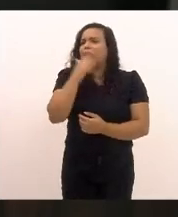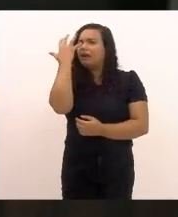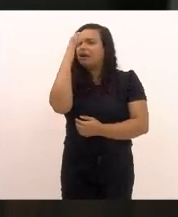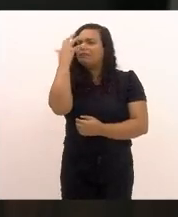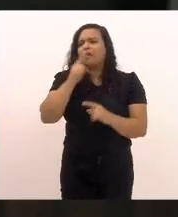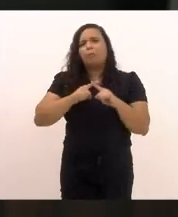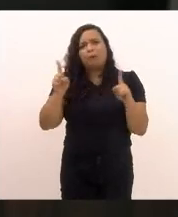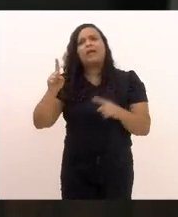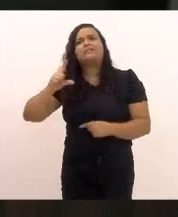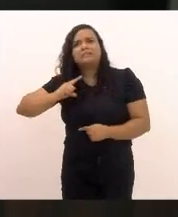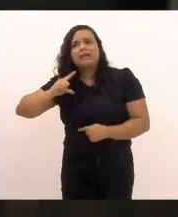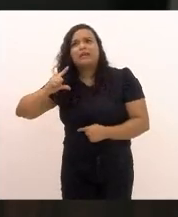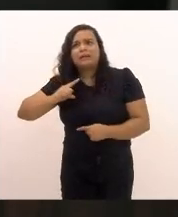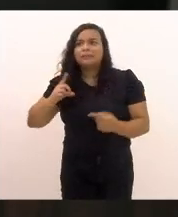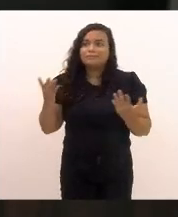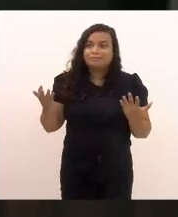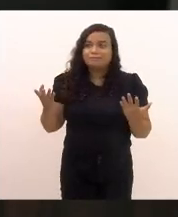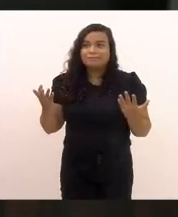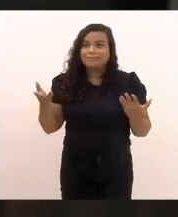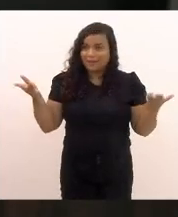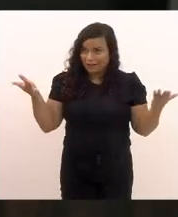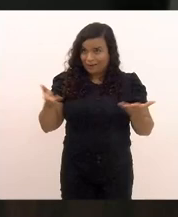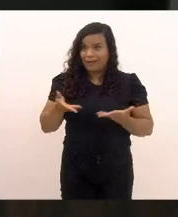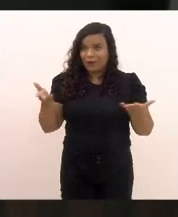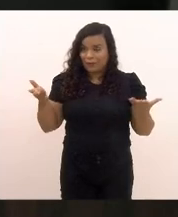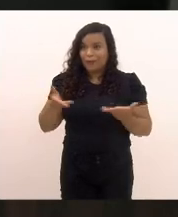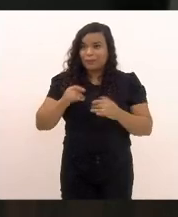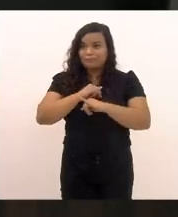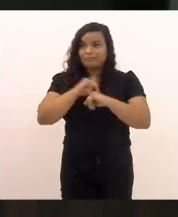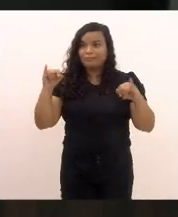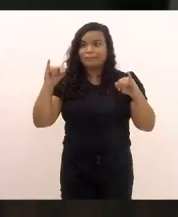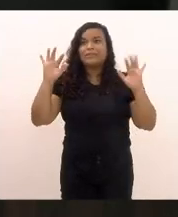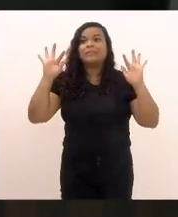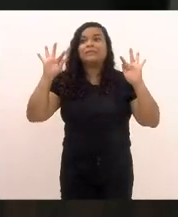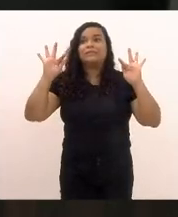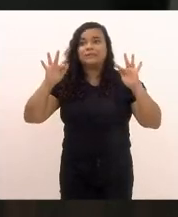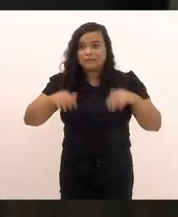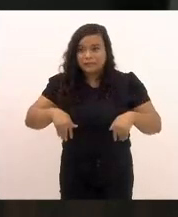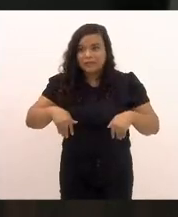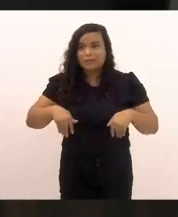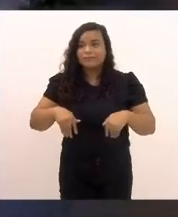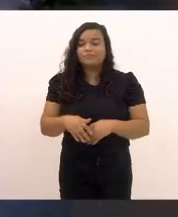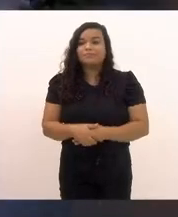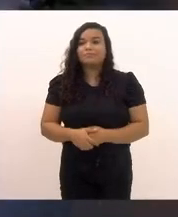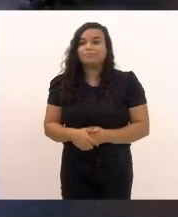Agora posso declarar encerrada a presente sessão.